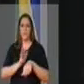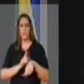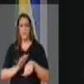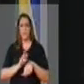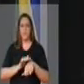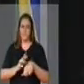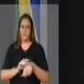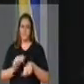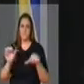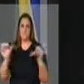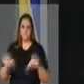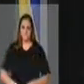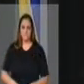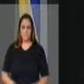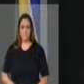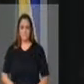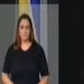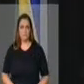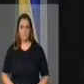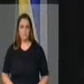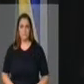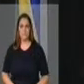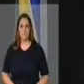uma doença